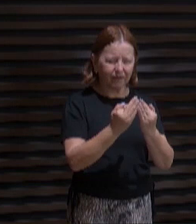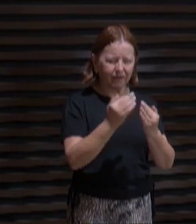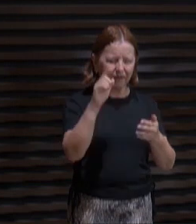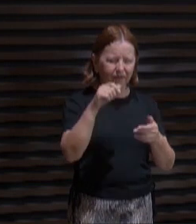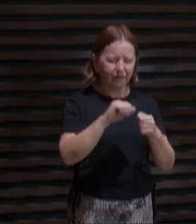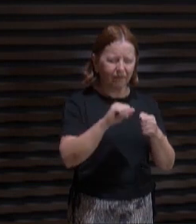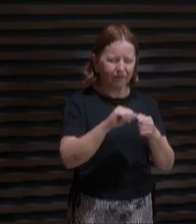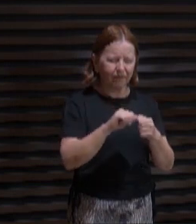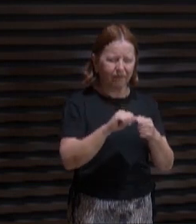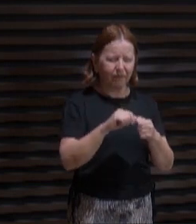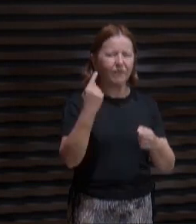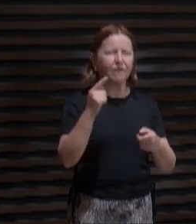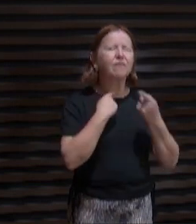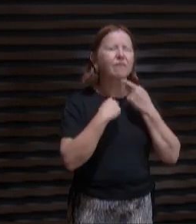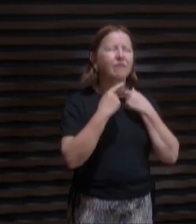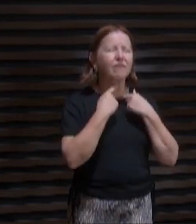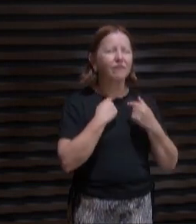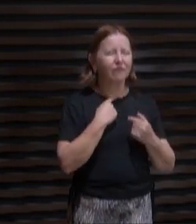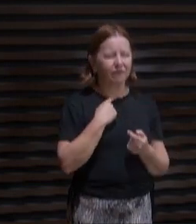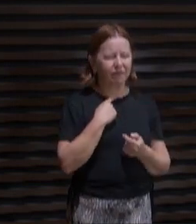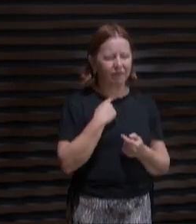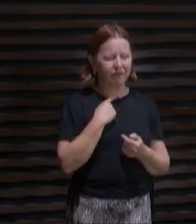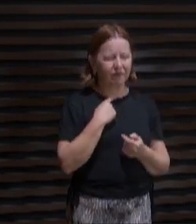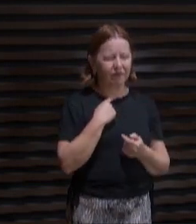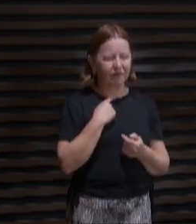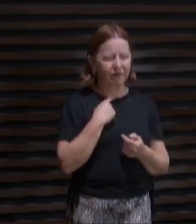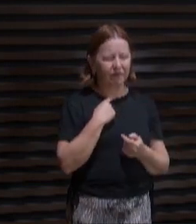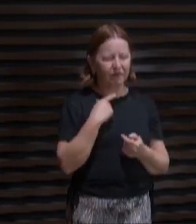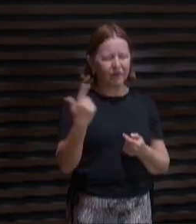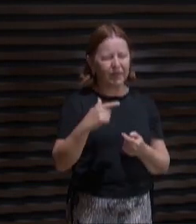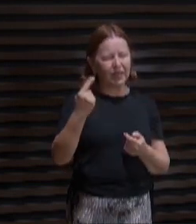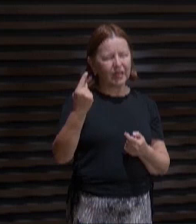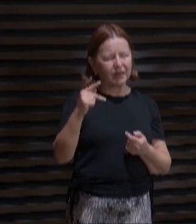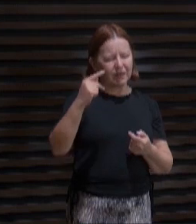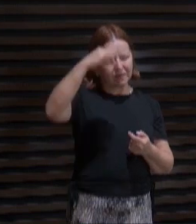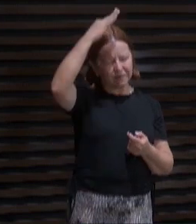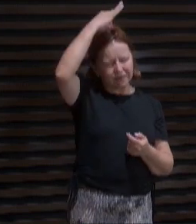feita a tua vontade. Venha o teu Espírito